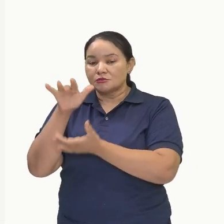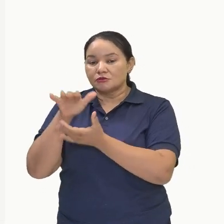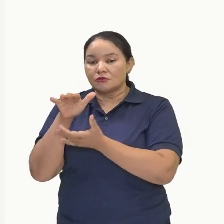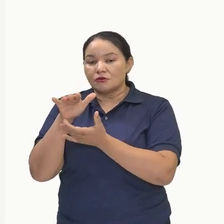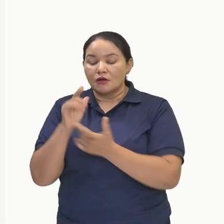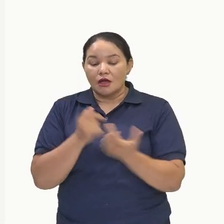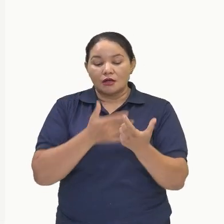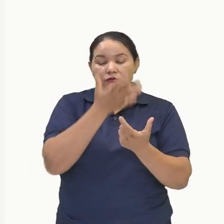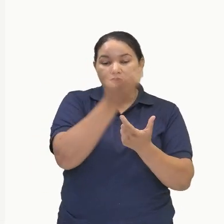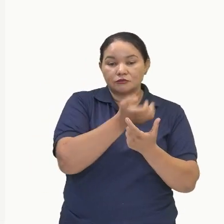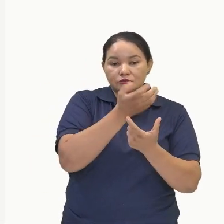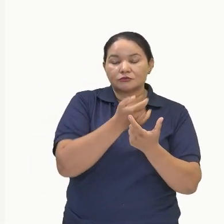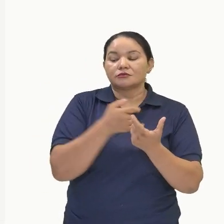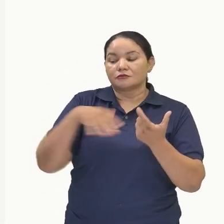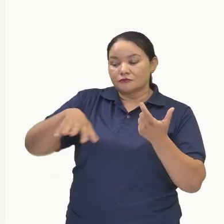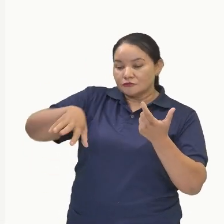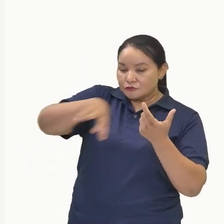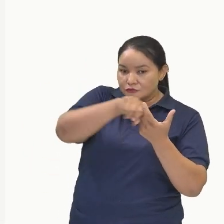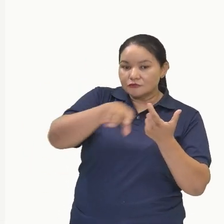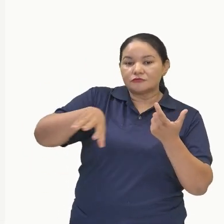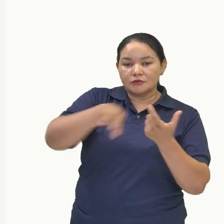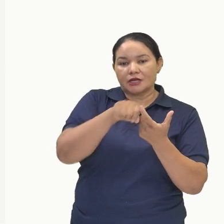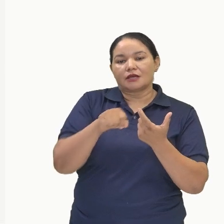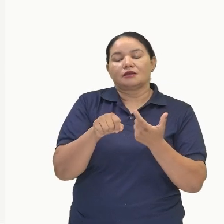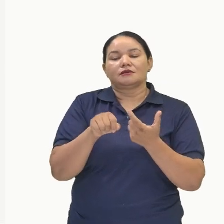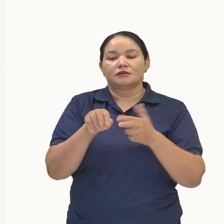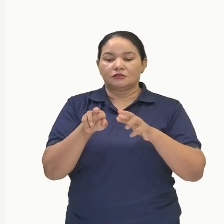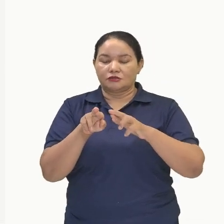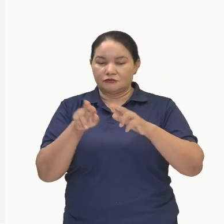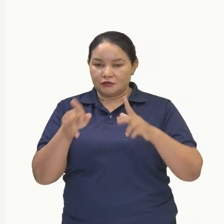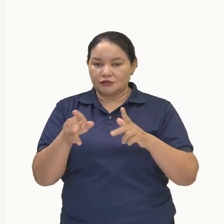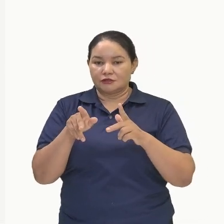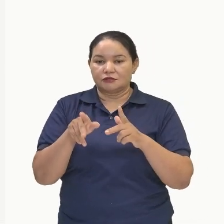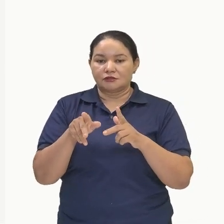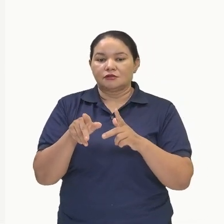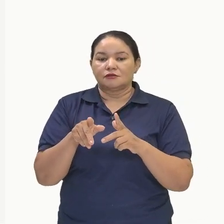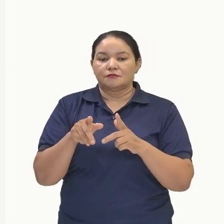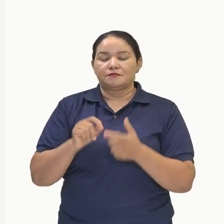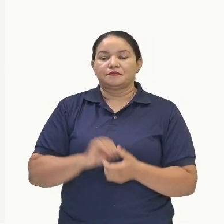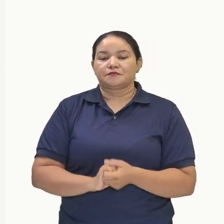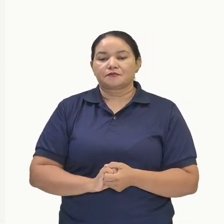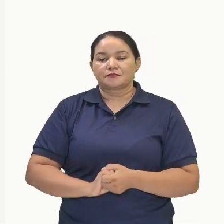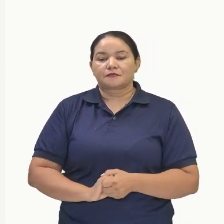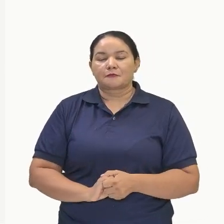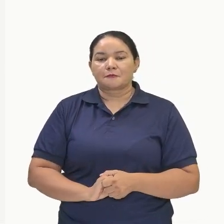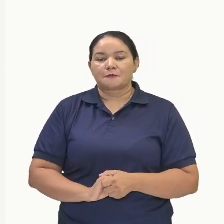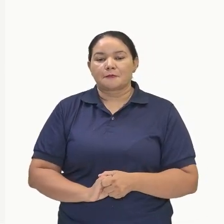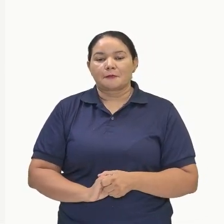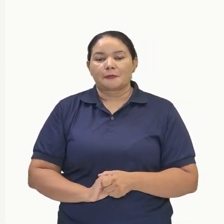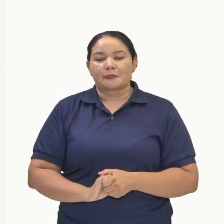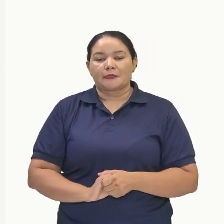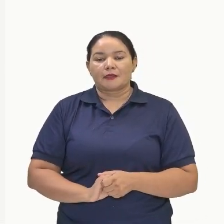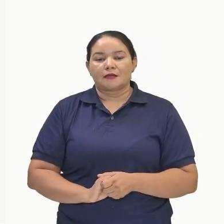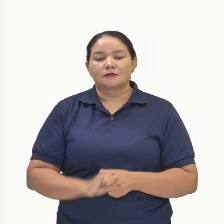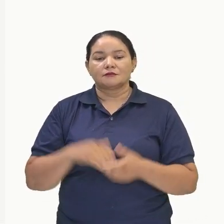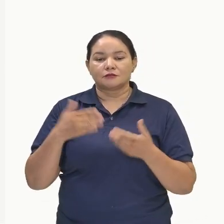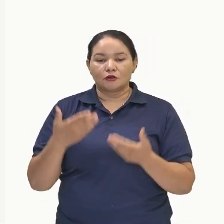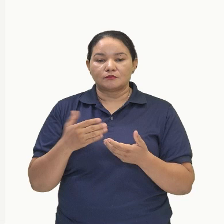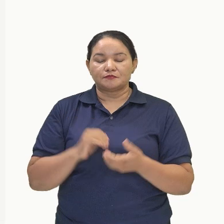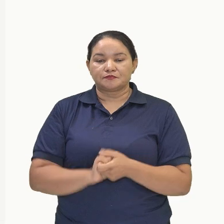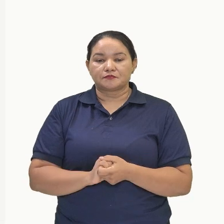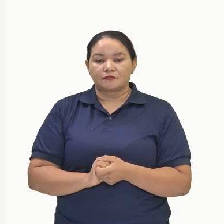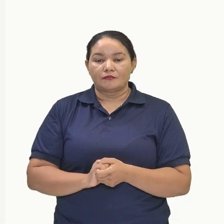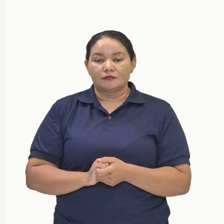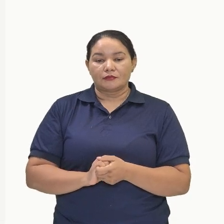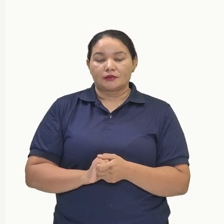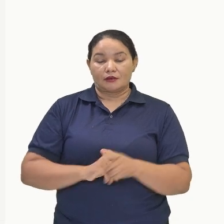Tá? Então, o U é essa diferença de potencial fornecida pelo gerador. O epsilon' é a